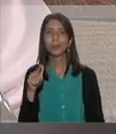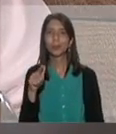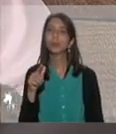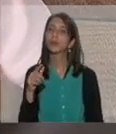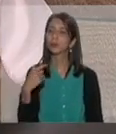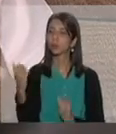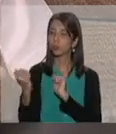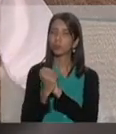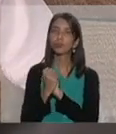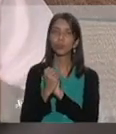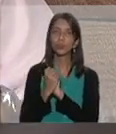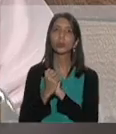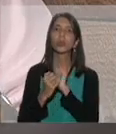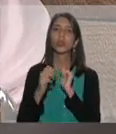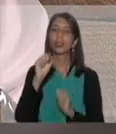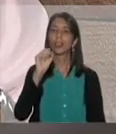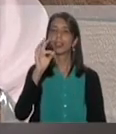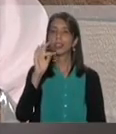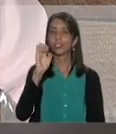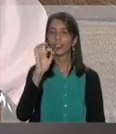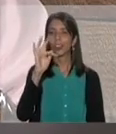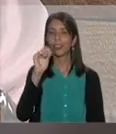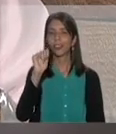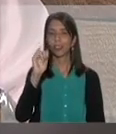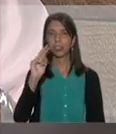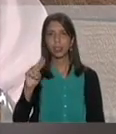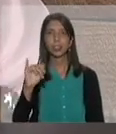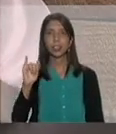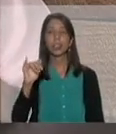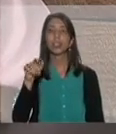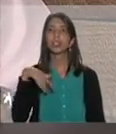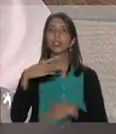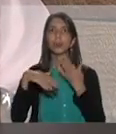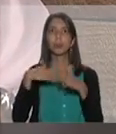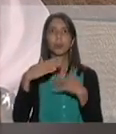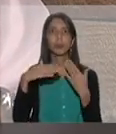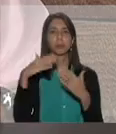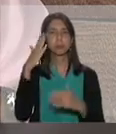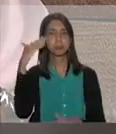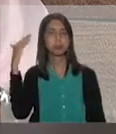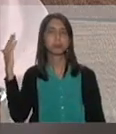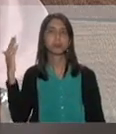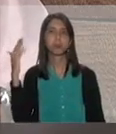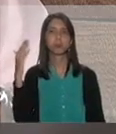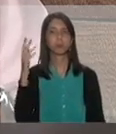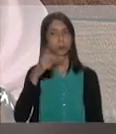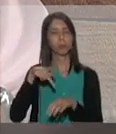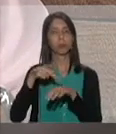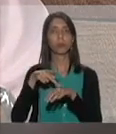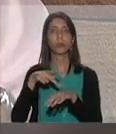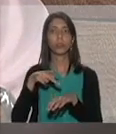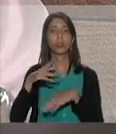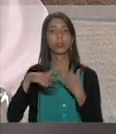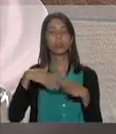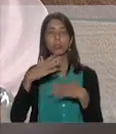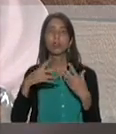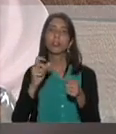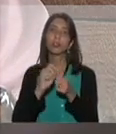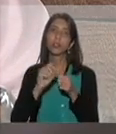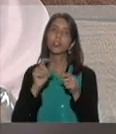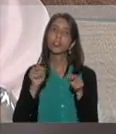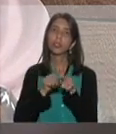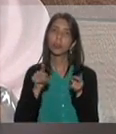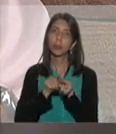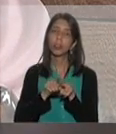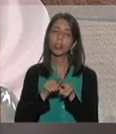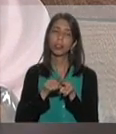Stefanini era figurante nesse filme, depois tornou-se um grande galã e um dos maiores atores do país. E, evidentemente,